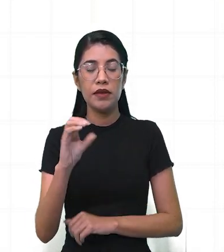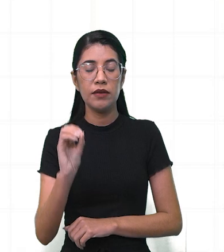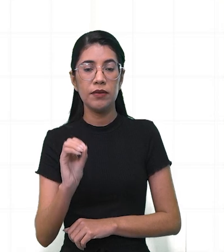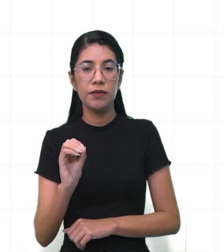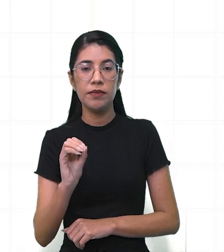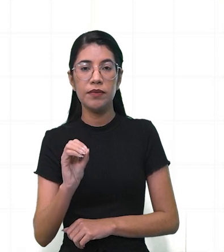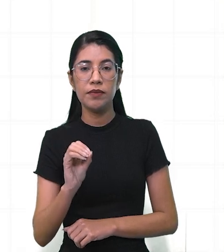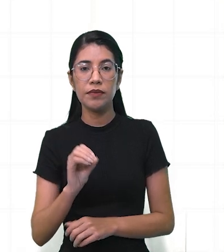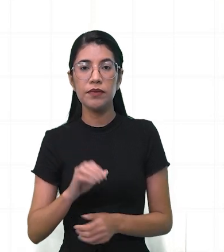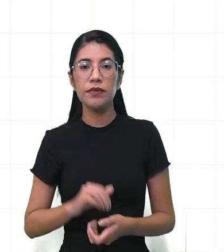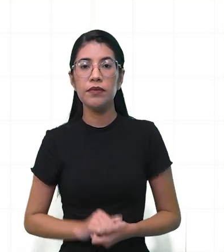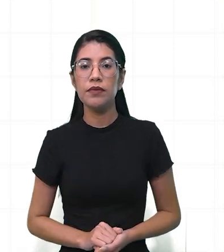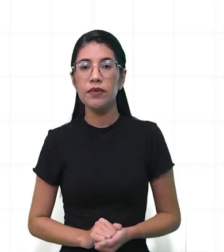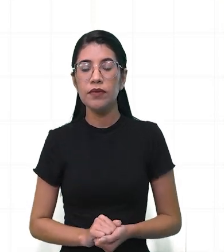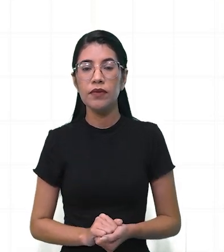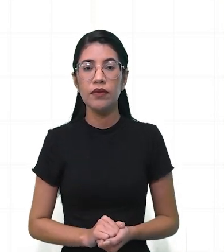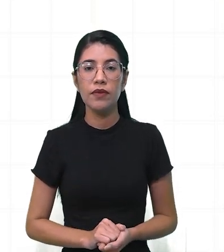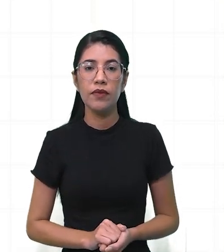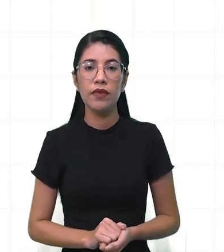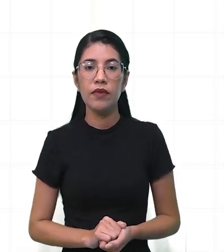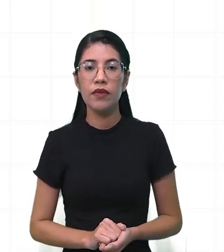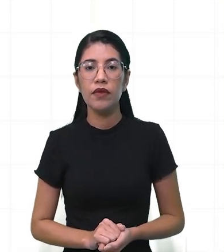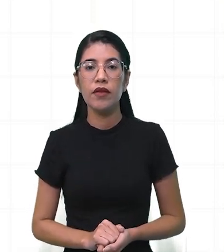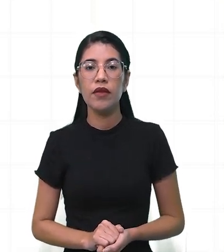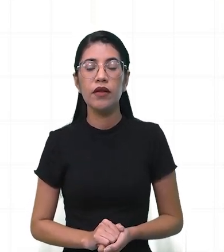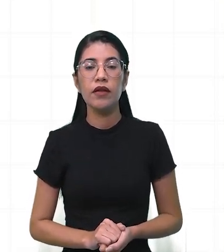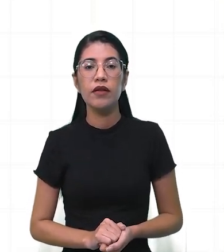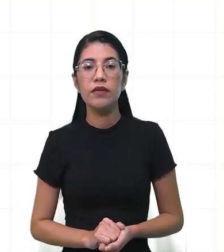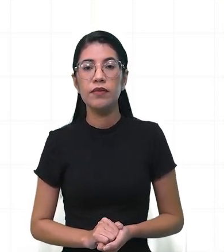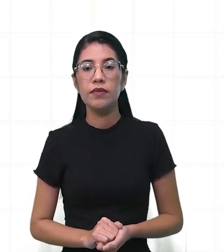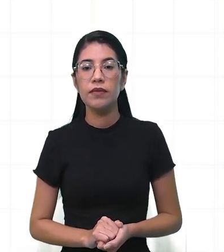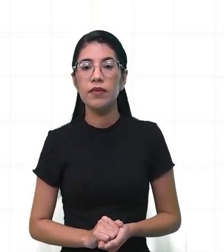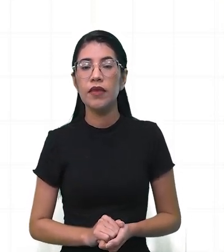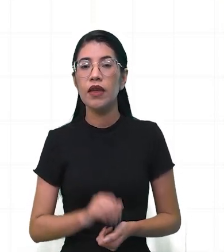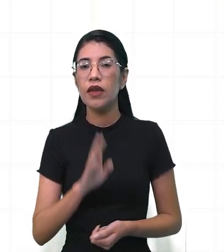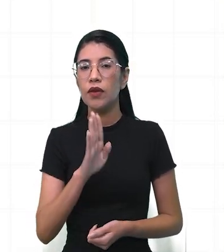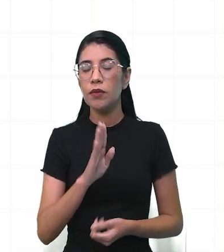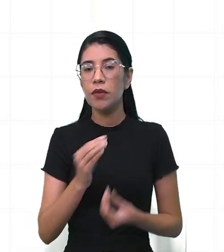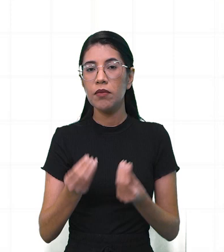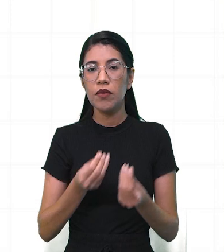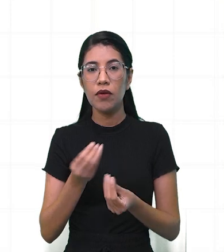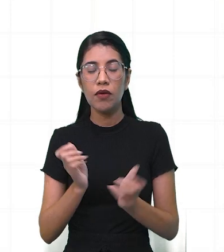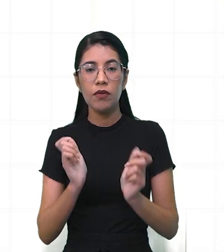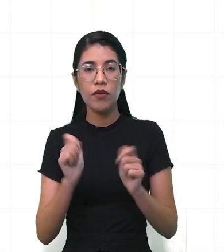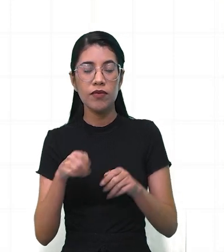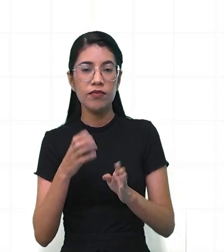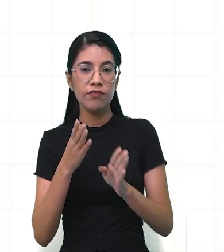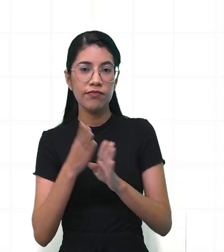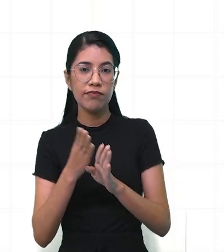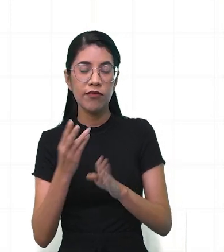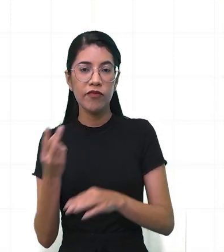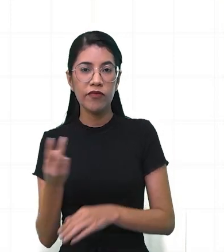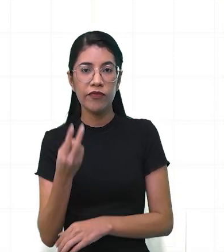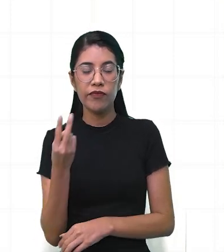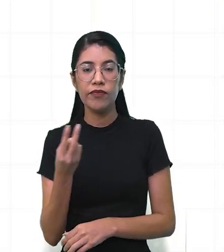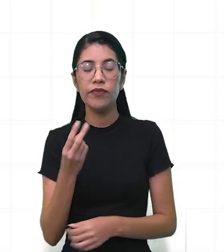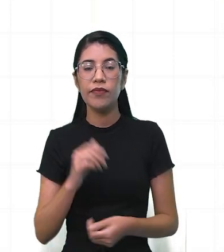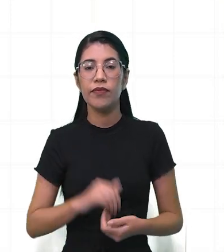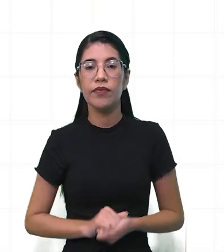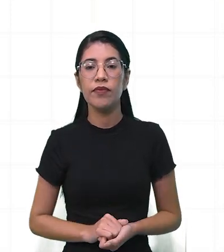50 graus. Certo? E a medida de B, como a gente vai descobrir?